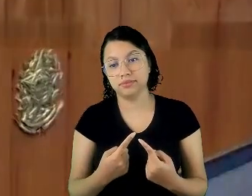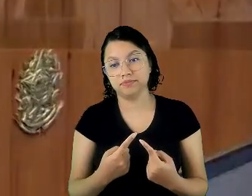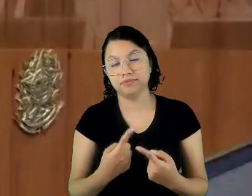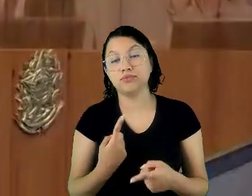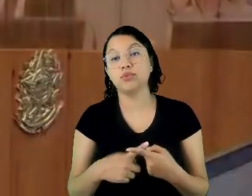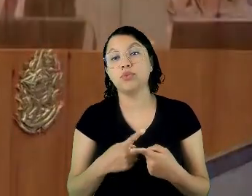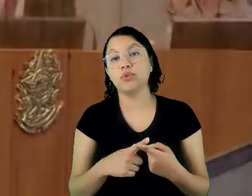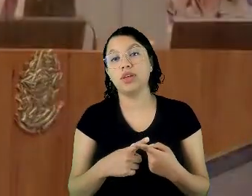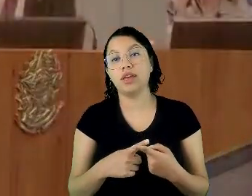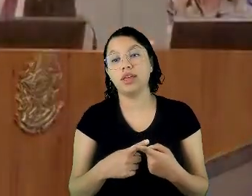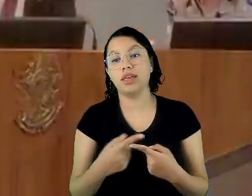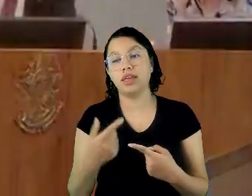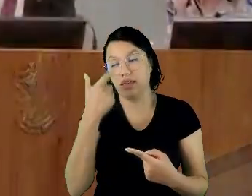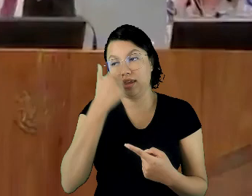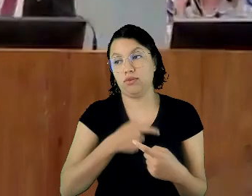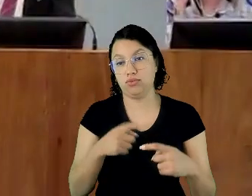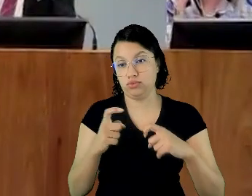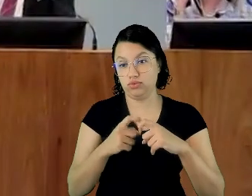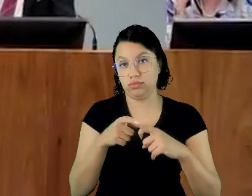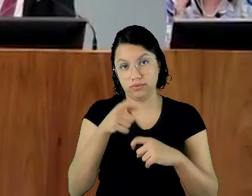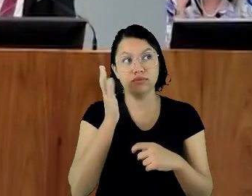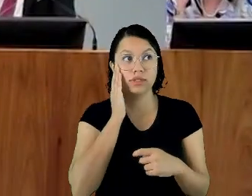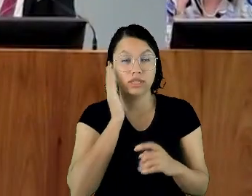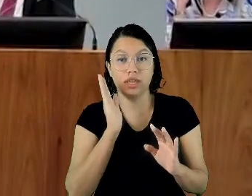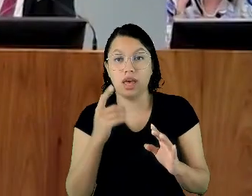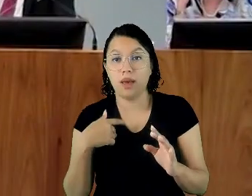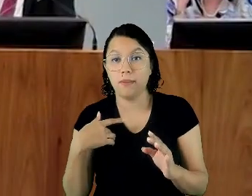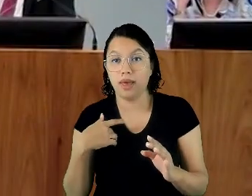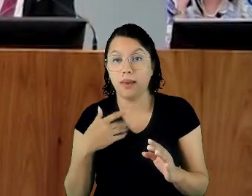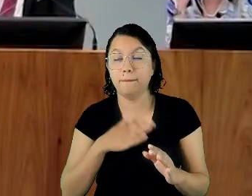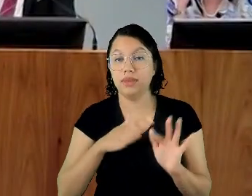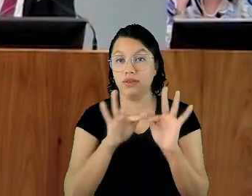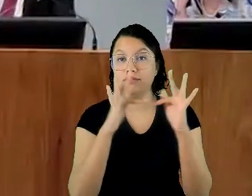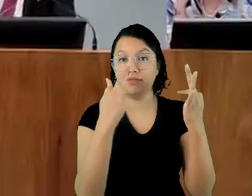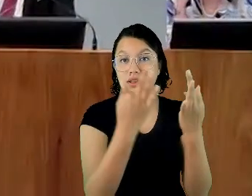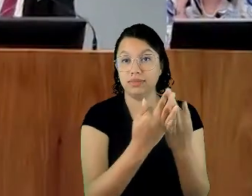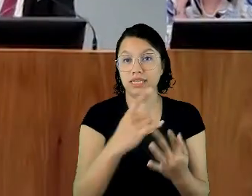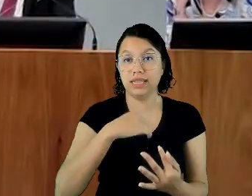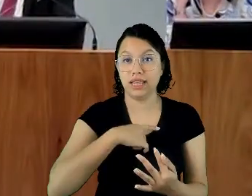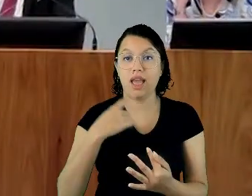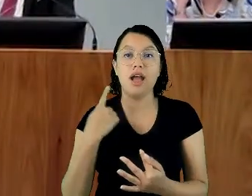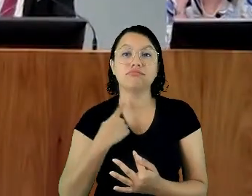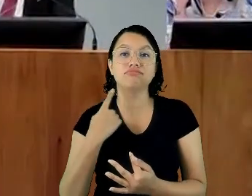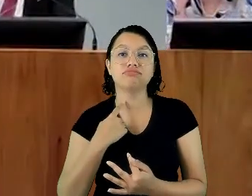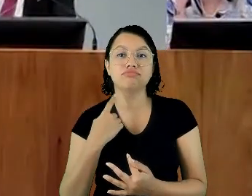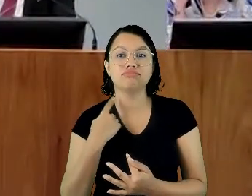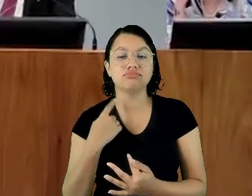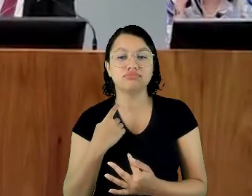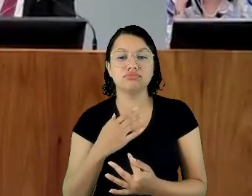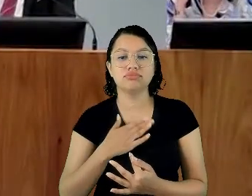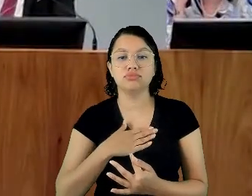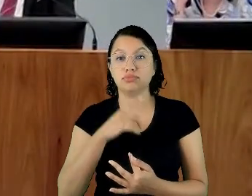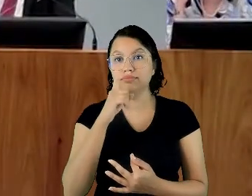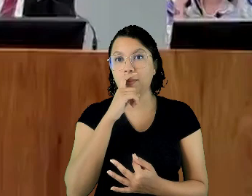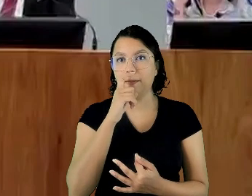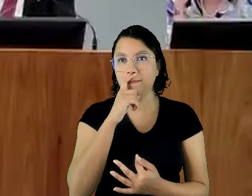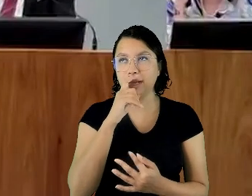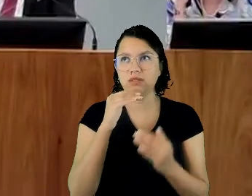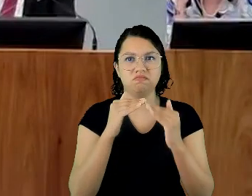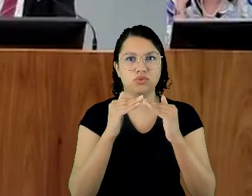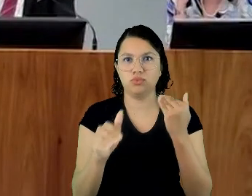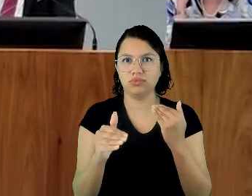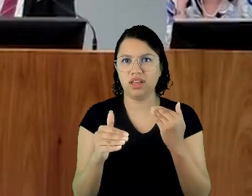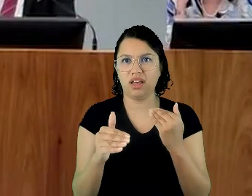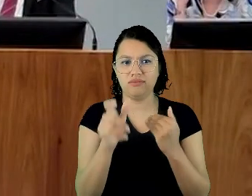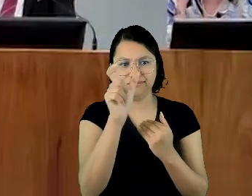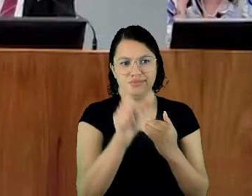sou médico, né? Você sabe. Eu venho de uma família de advogados. Meu pai não se conformava de eu ser médico. Falava, não precisa